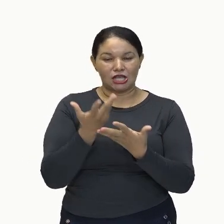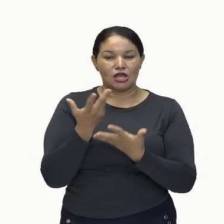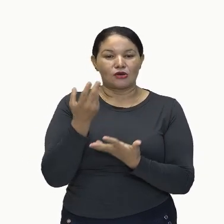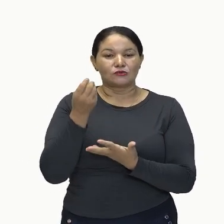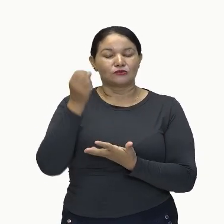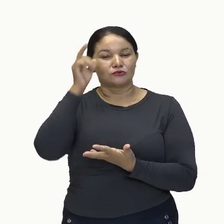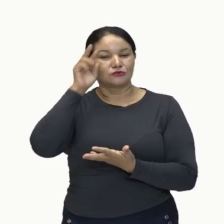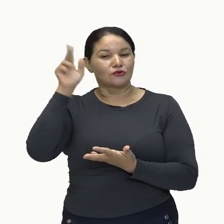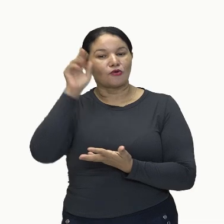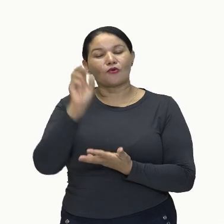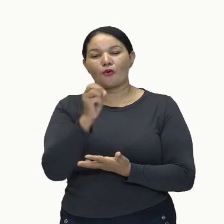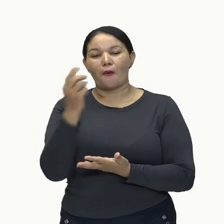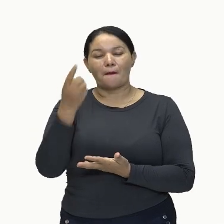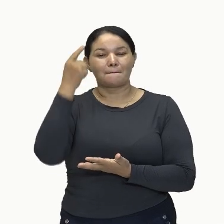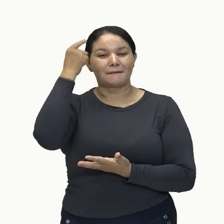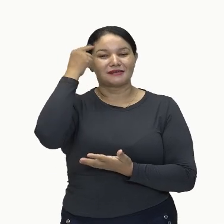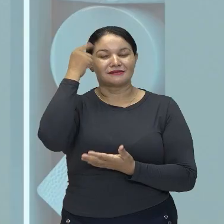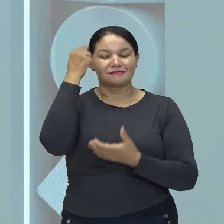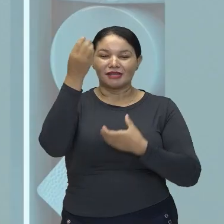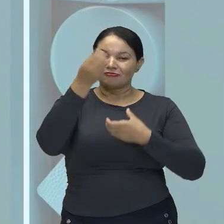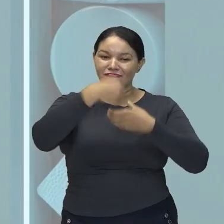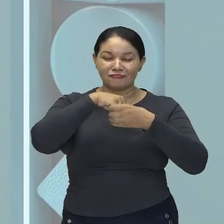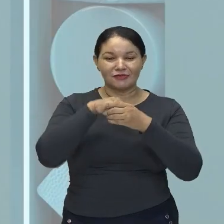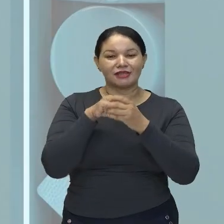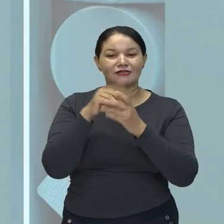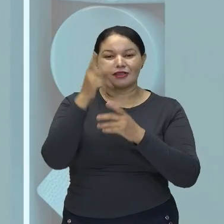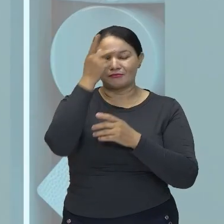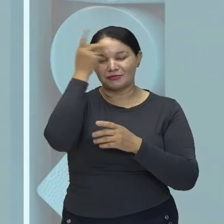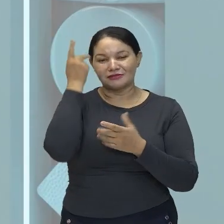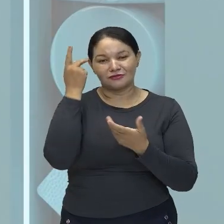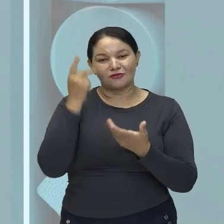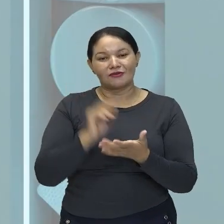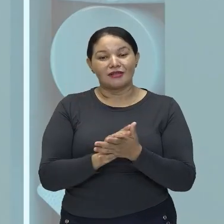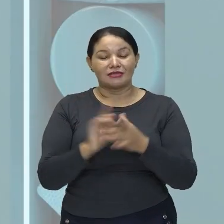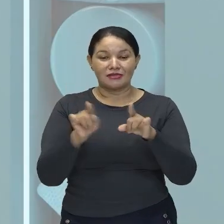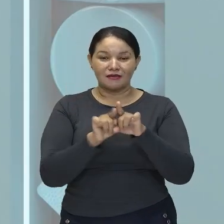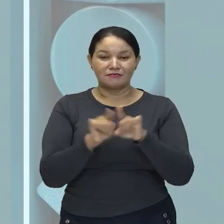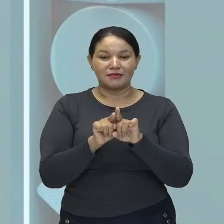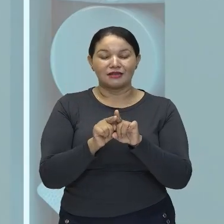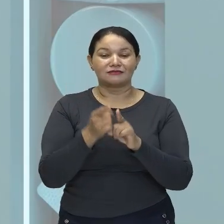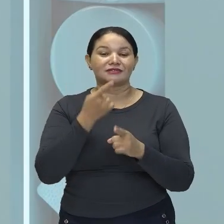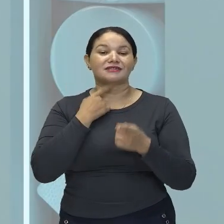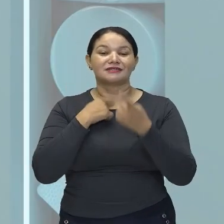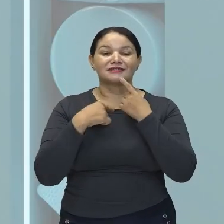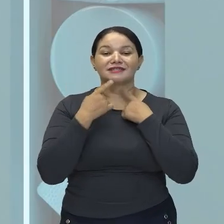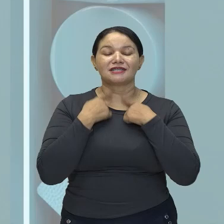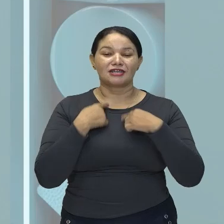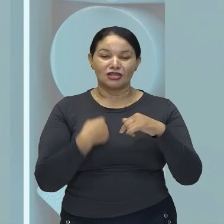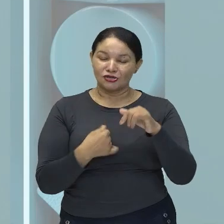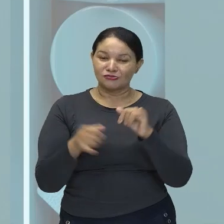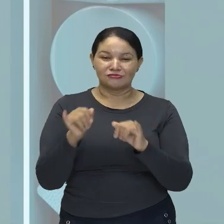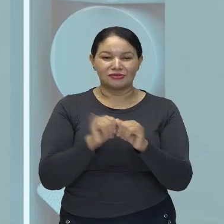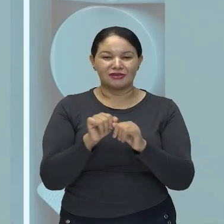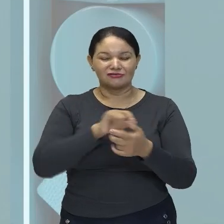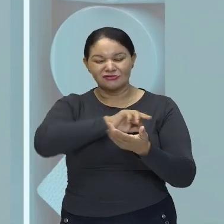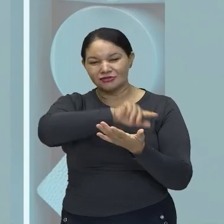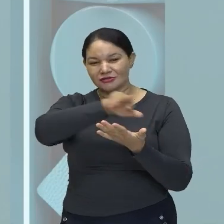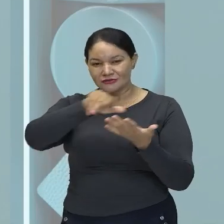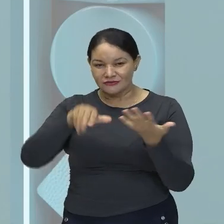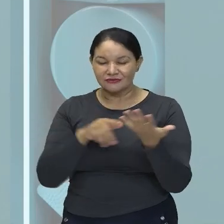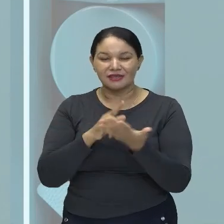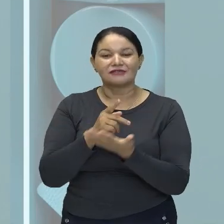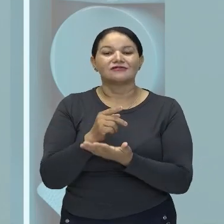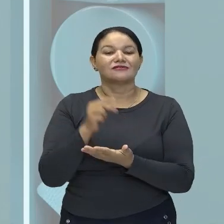de uma pessoa, ou mesmo a ideia de impulsos sexuais, nós vamos ter aí exatamente ideias surrealistas,